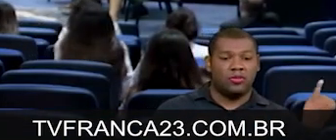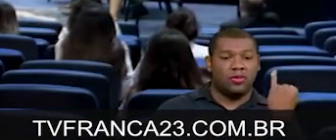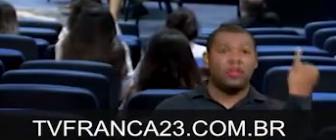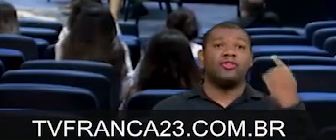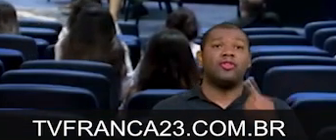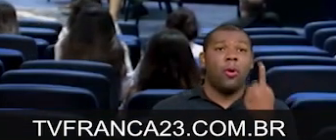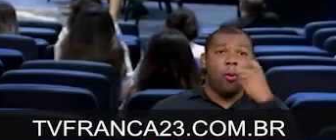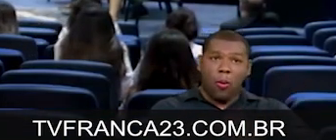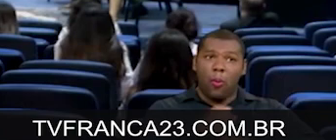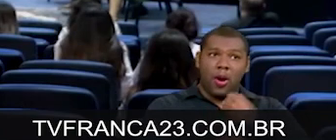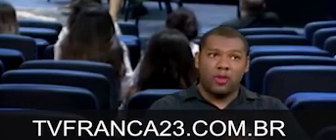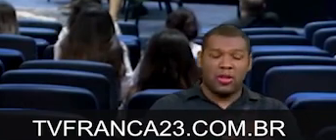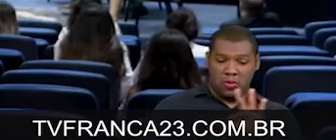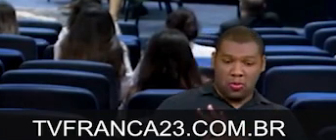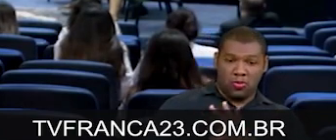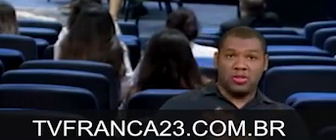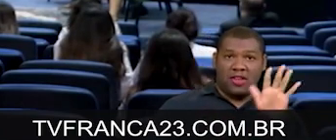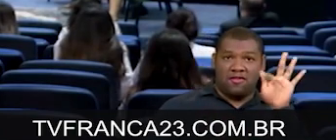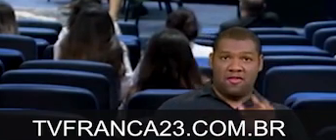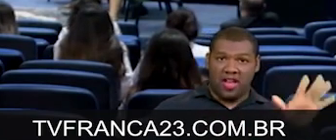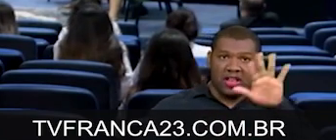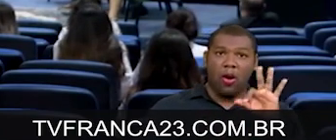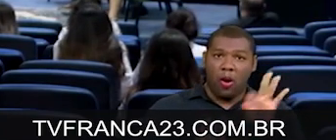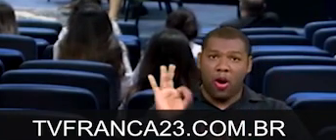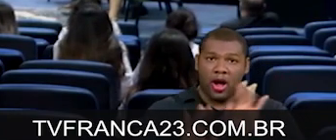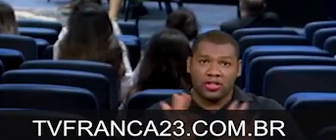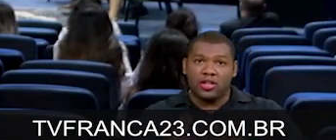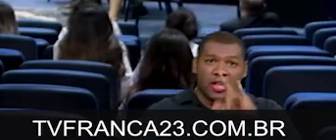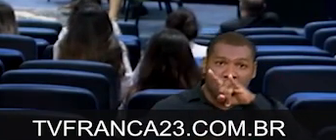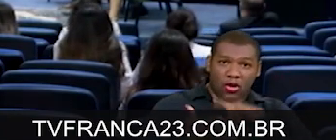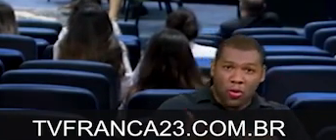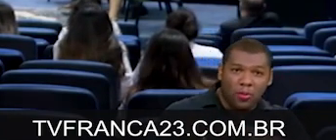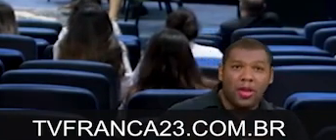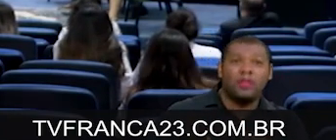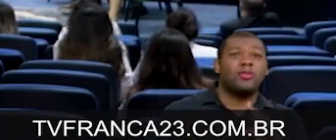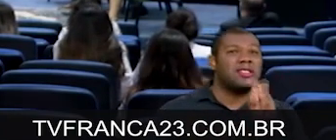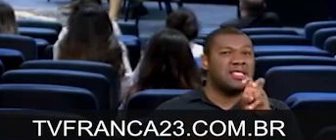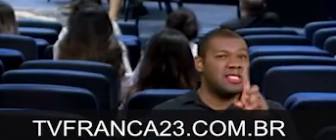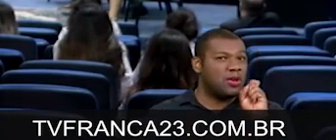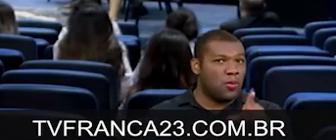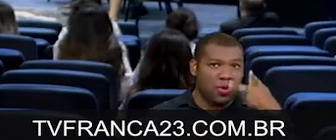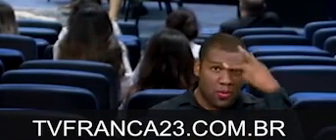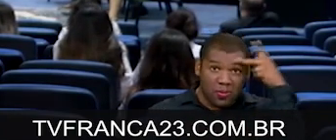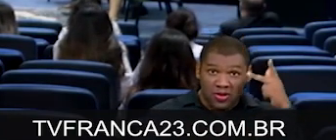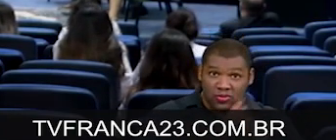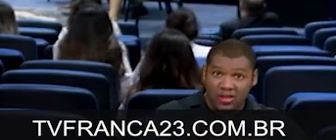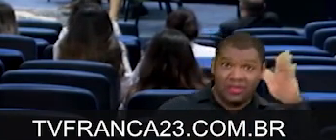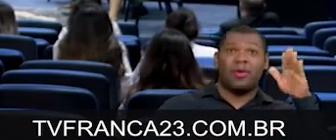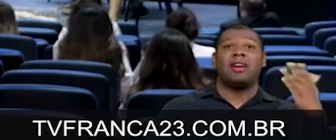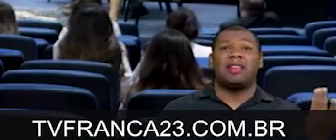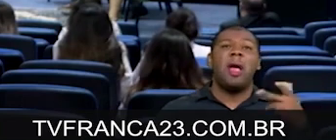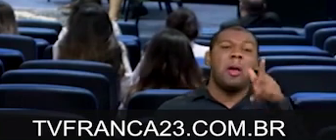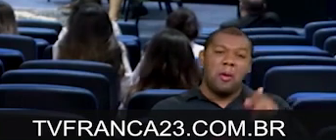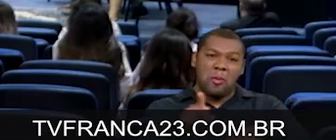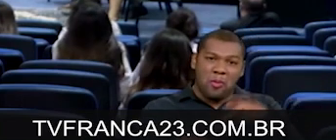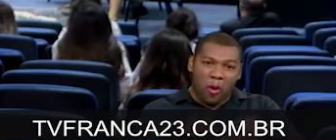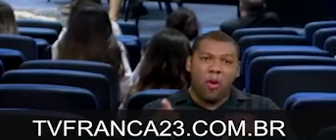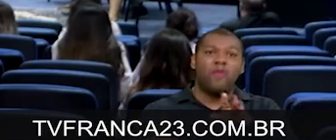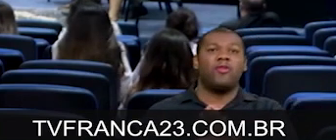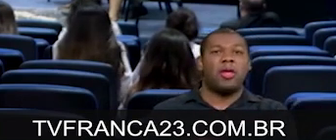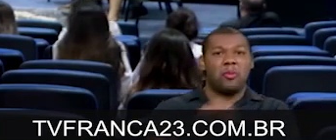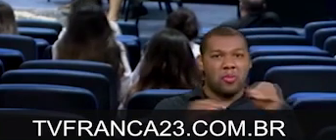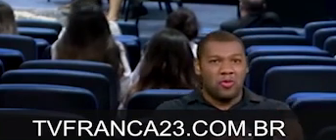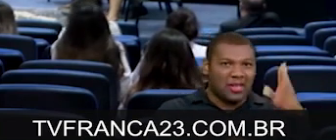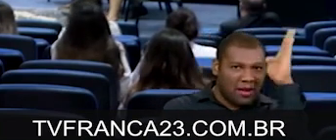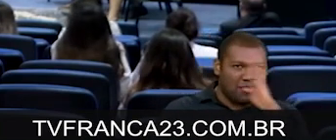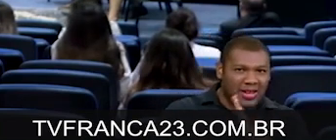regularizou documentos de mais de 5.400 pessoas que chegaram aqui ao Brasil em situação de vulnerabilidade. É um